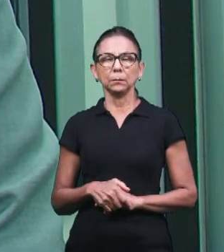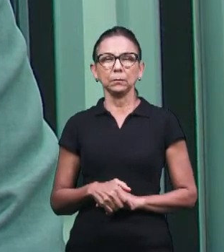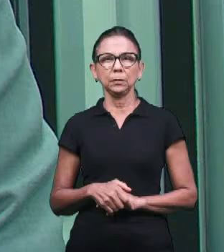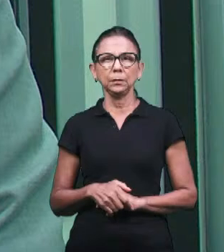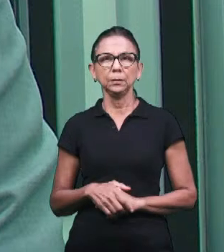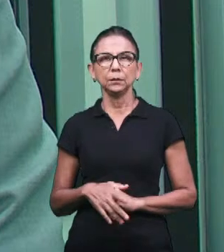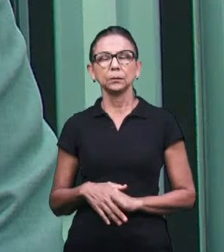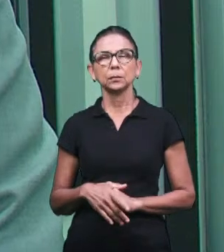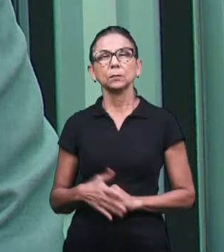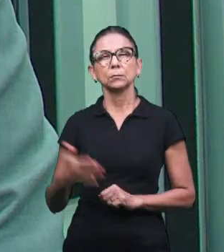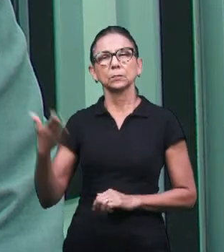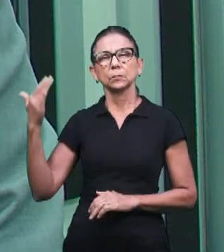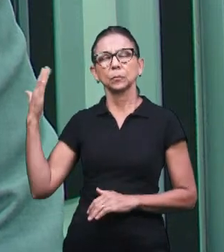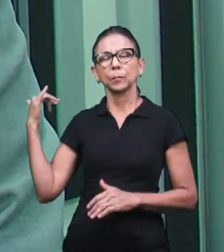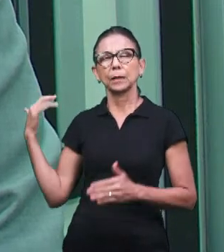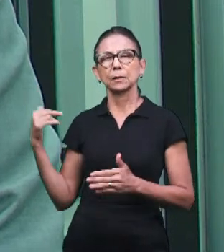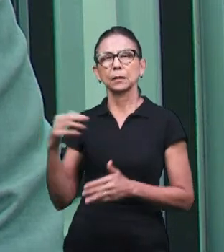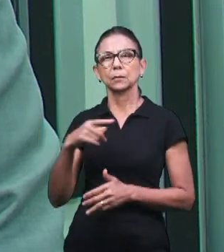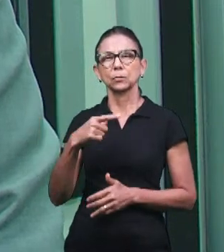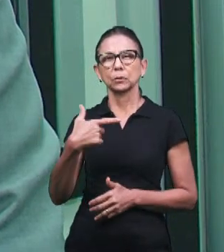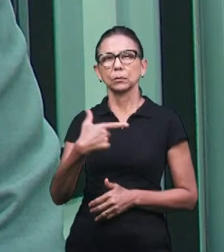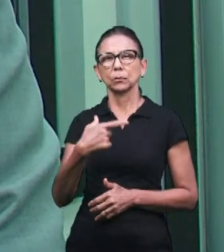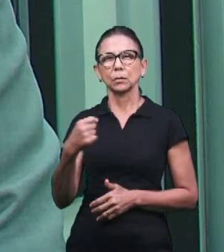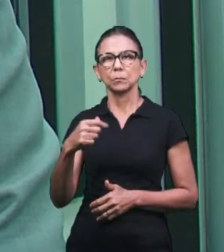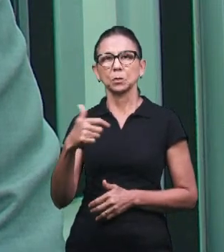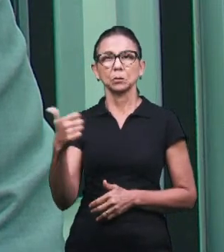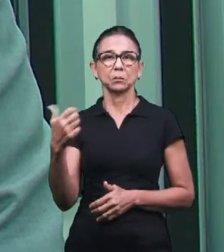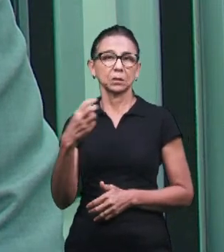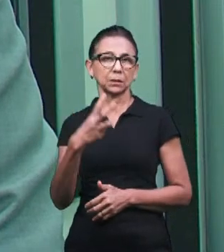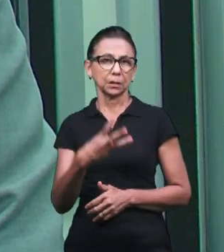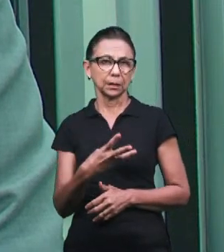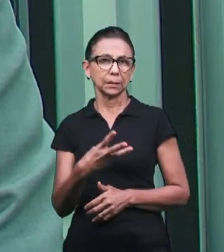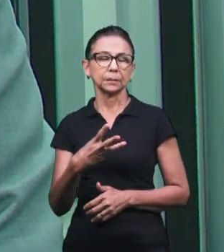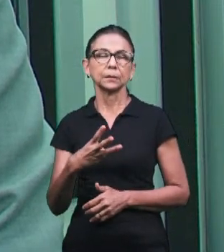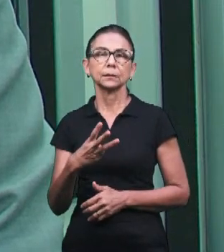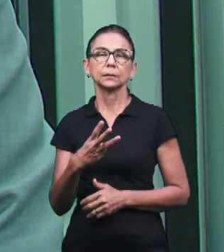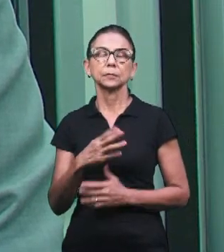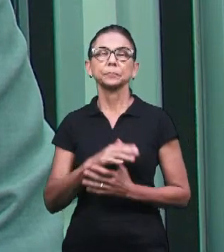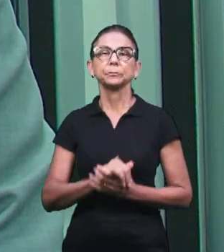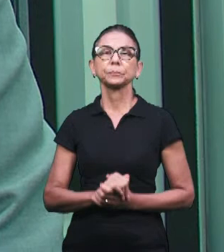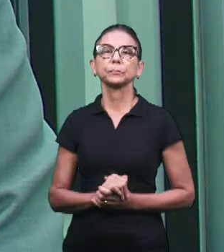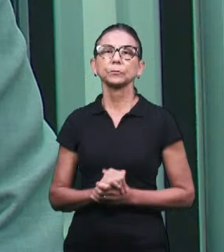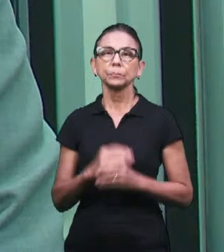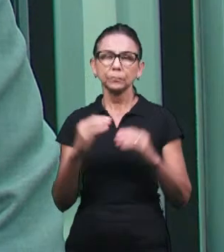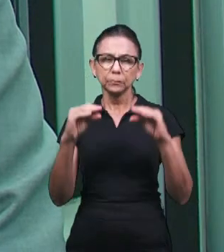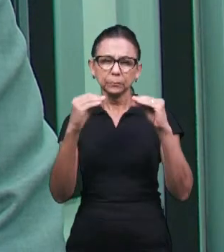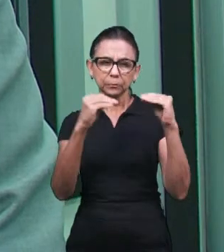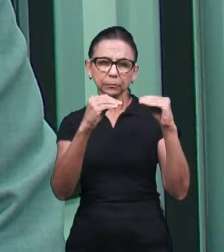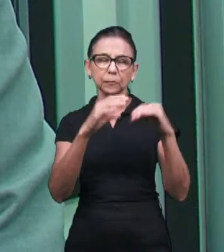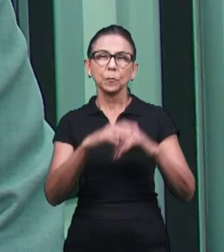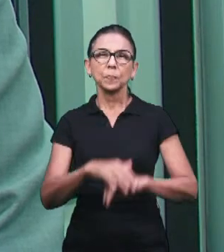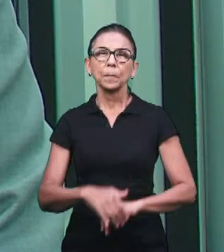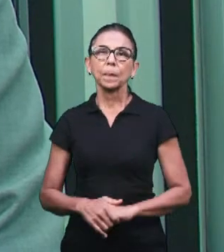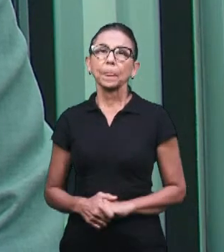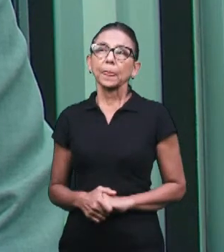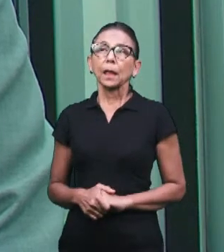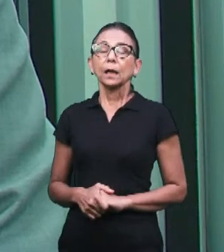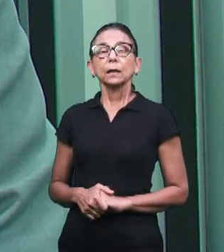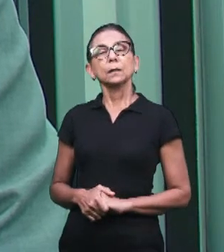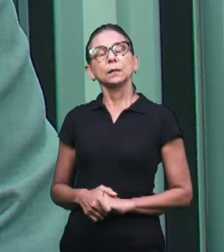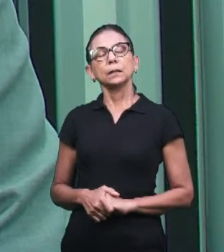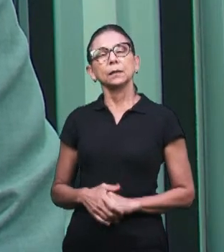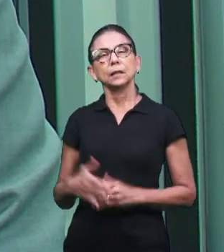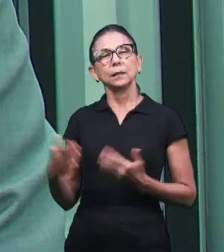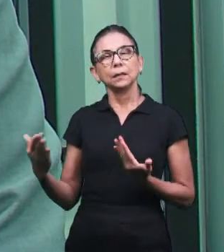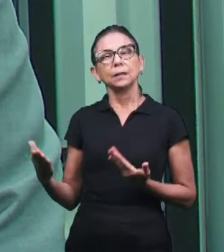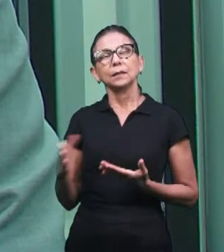Estado do Espírito Santo. E à época o prefeito de Vitória disse que o padrão Maranata era um padrão desejável